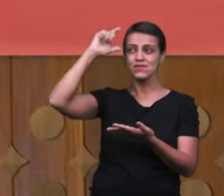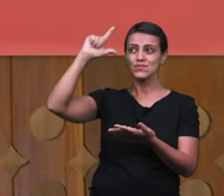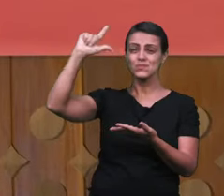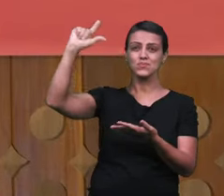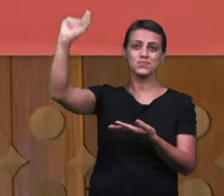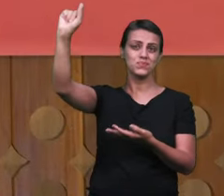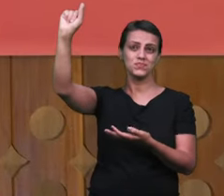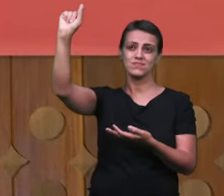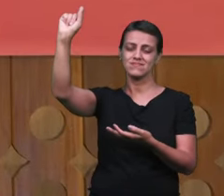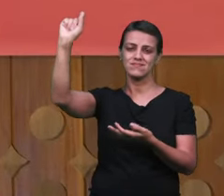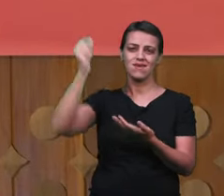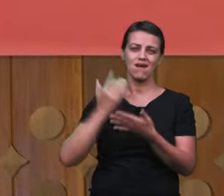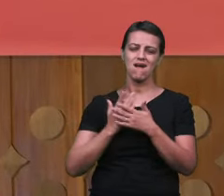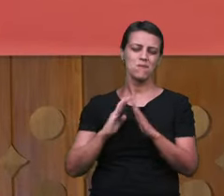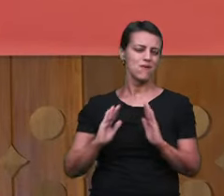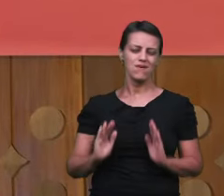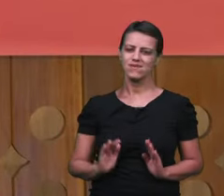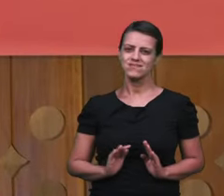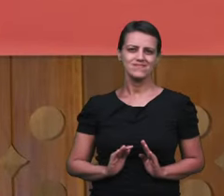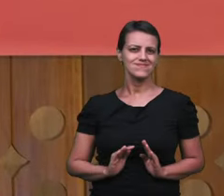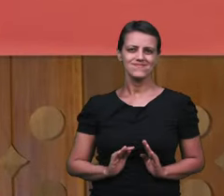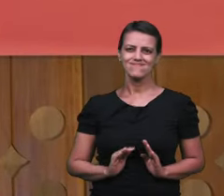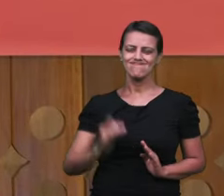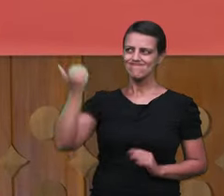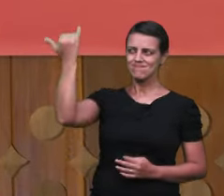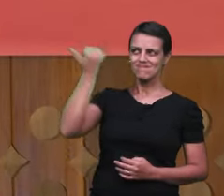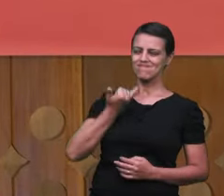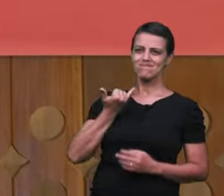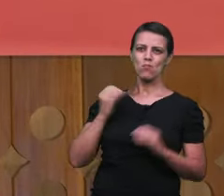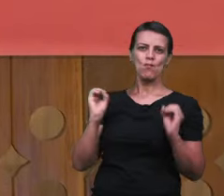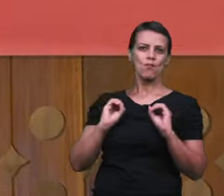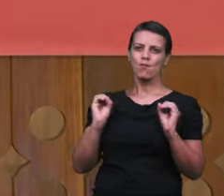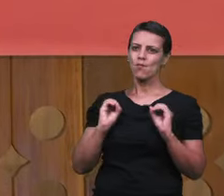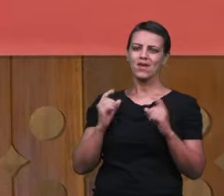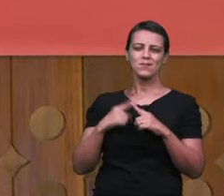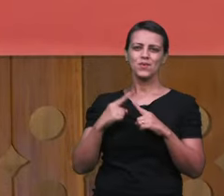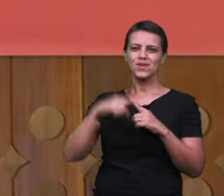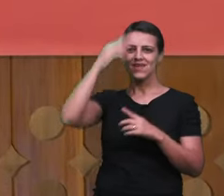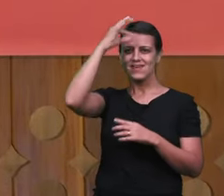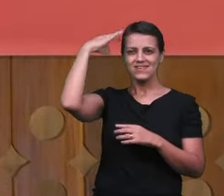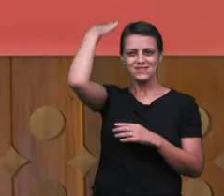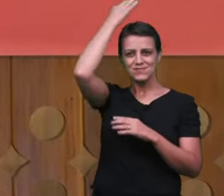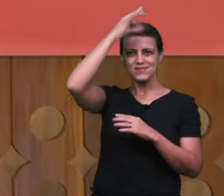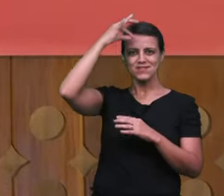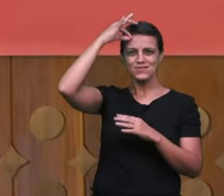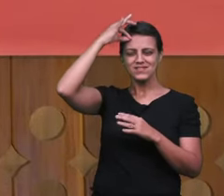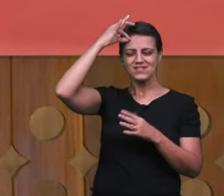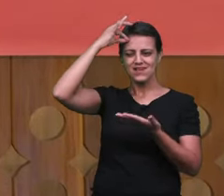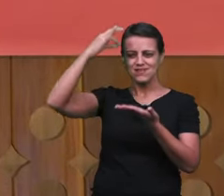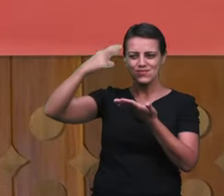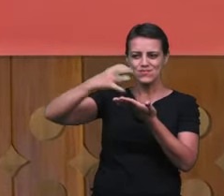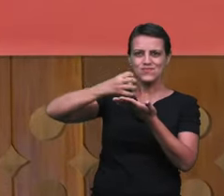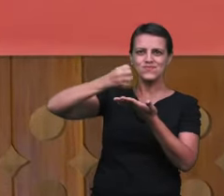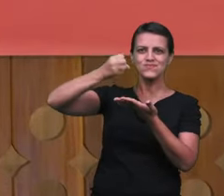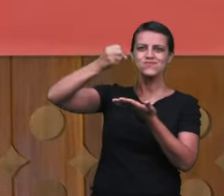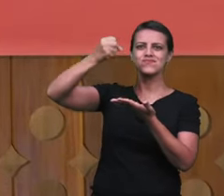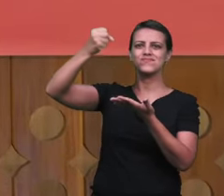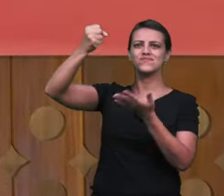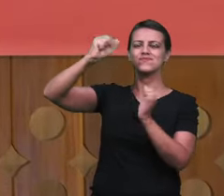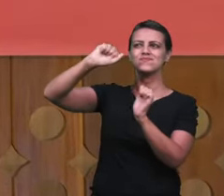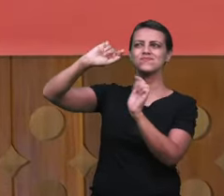falar mais. Porque é o sopro do Espírito, que é a voz do Pai. E a coisa